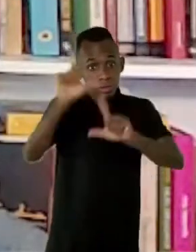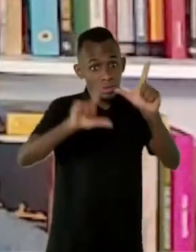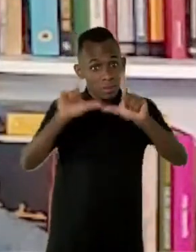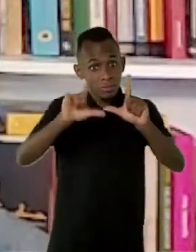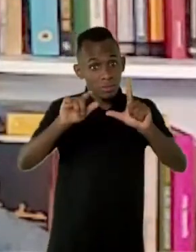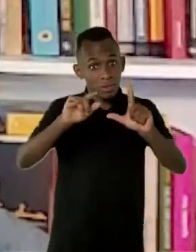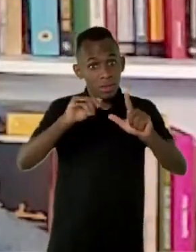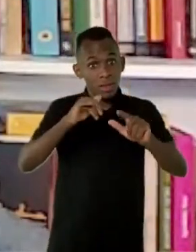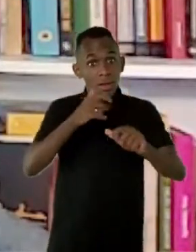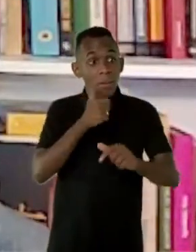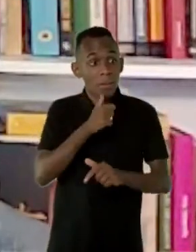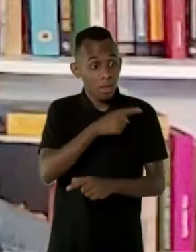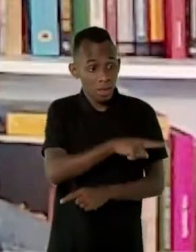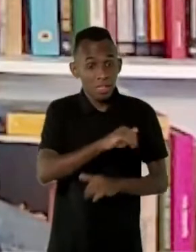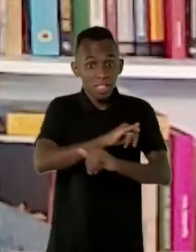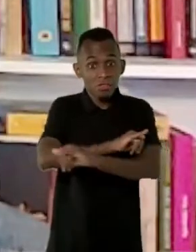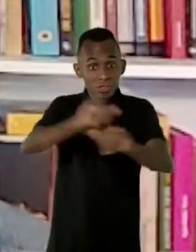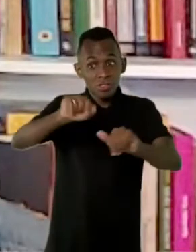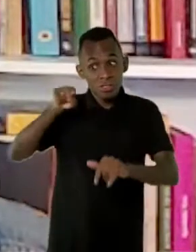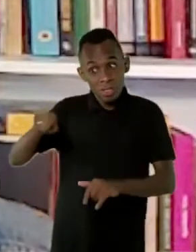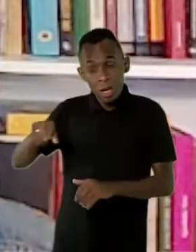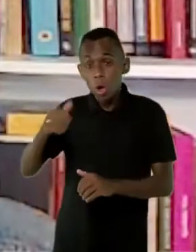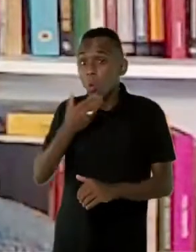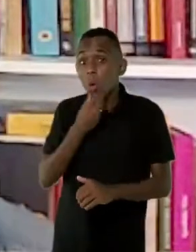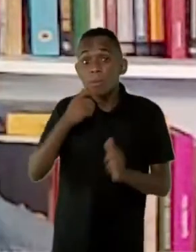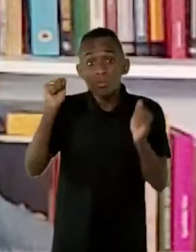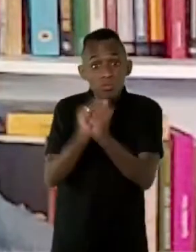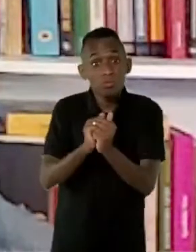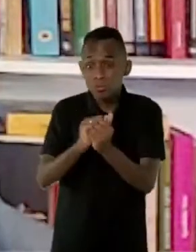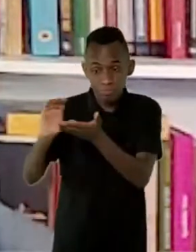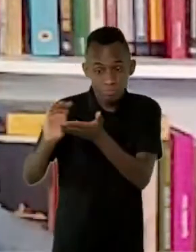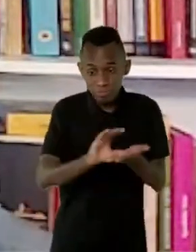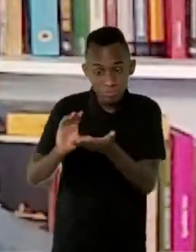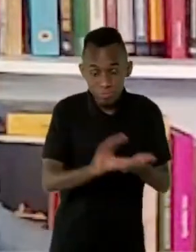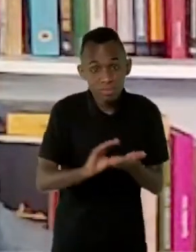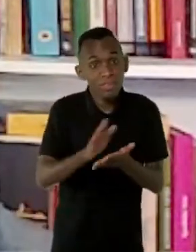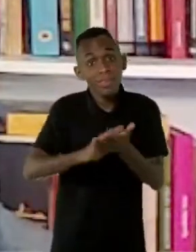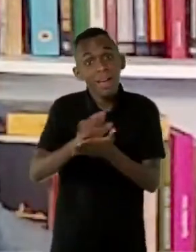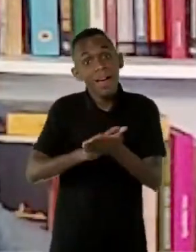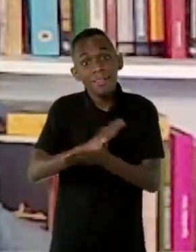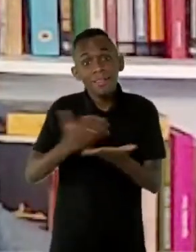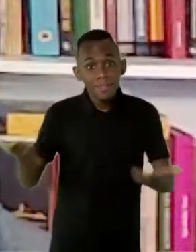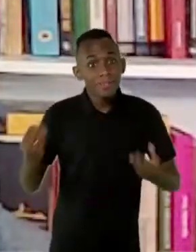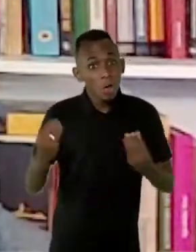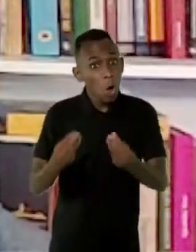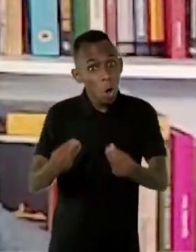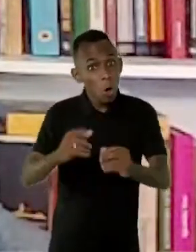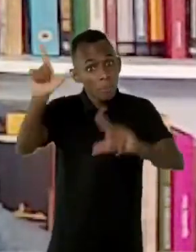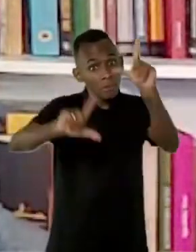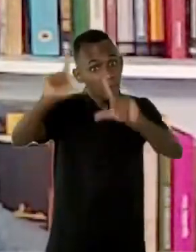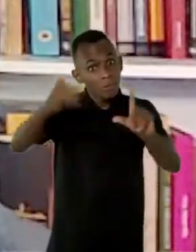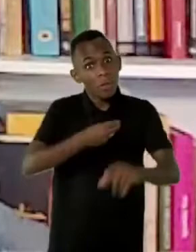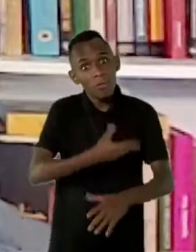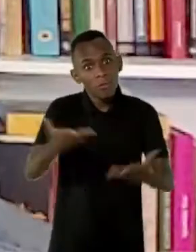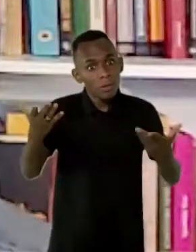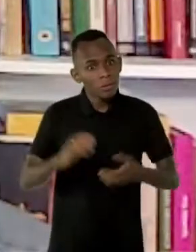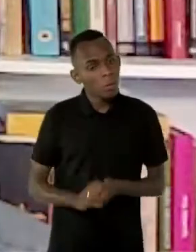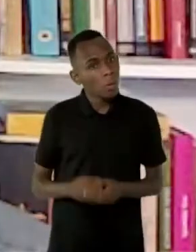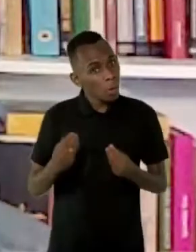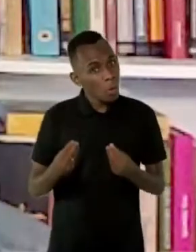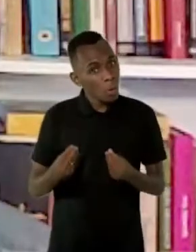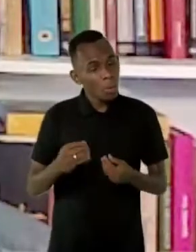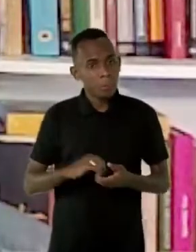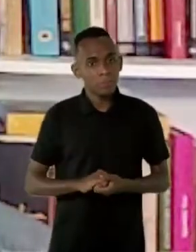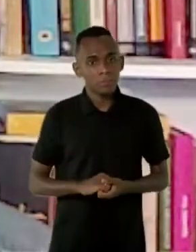pagava ela. Então você imagina o bafafá que foi isso no ar naquela época. E não